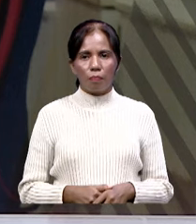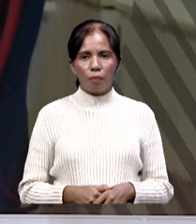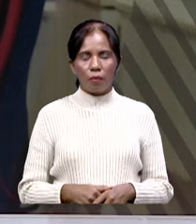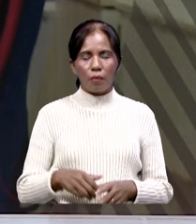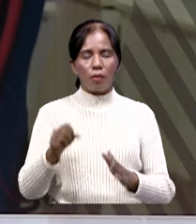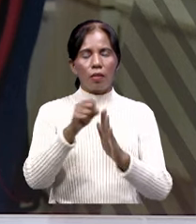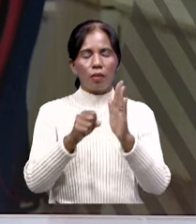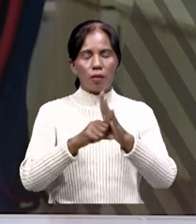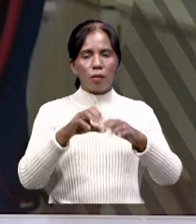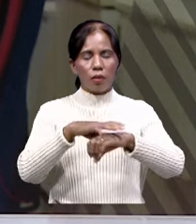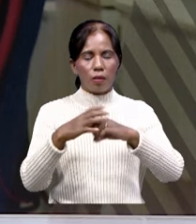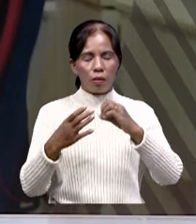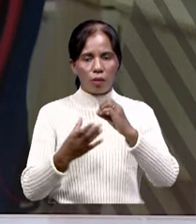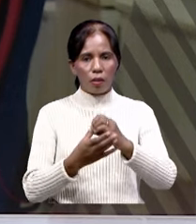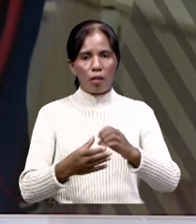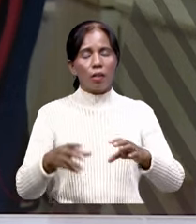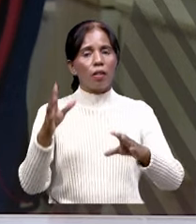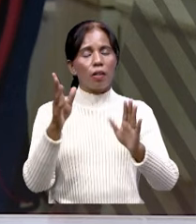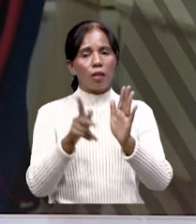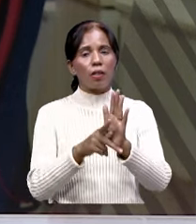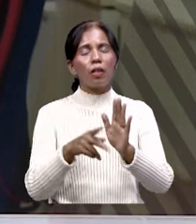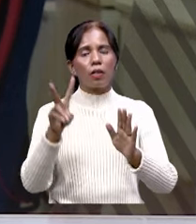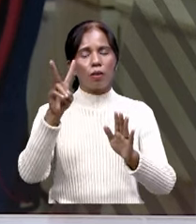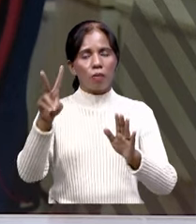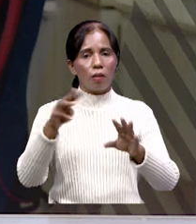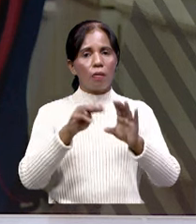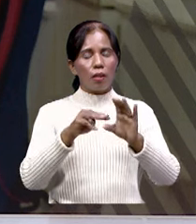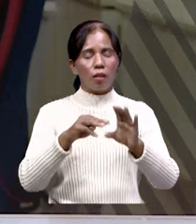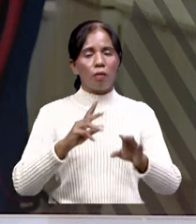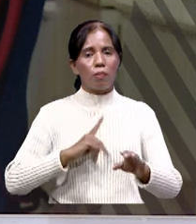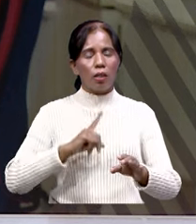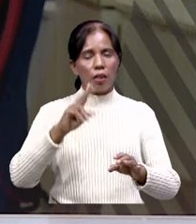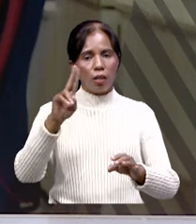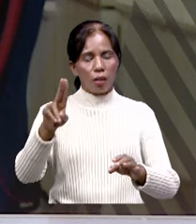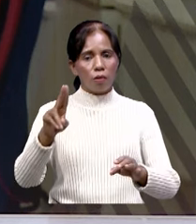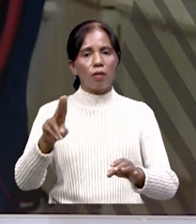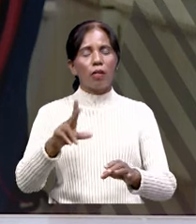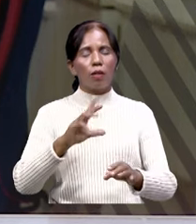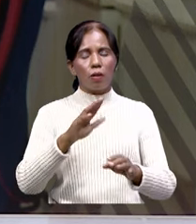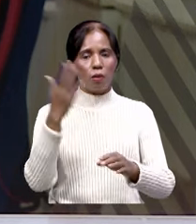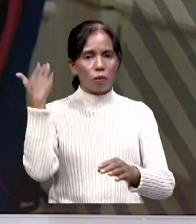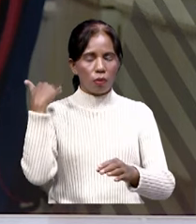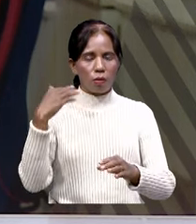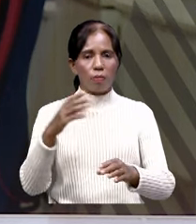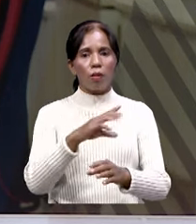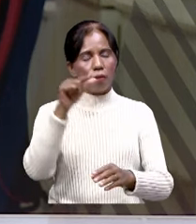Estatuto Rai Hectare Rua e Mercado Malewana Nia Kotuk pertence ao Estado tambo Governo Sosona.